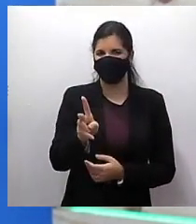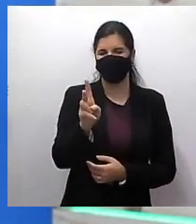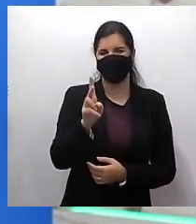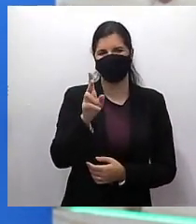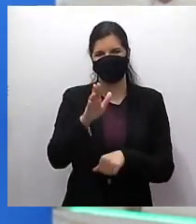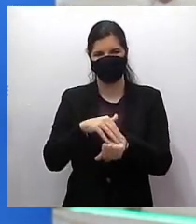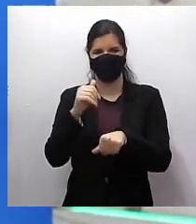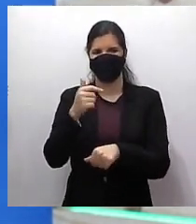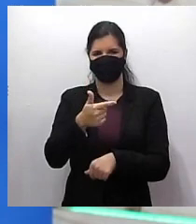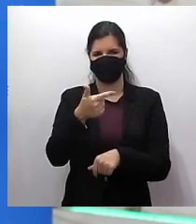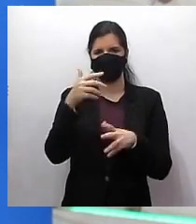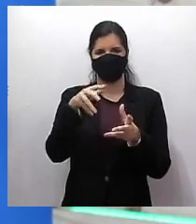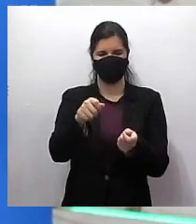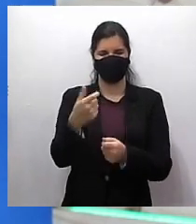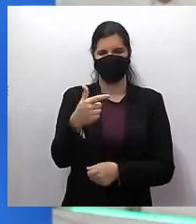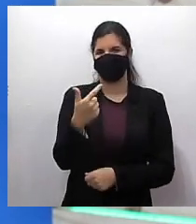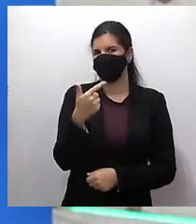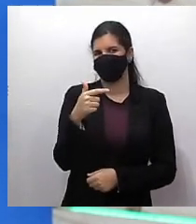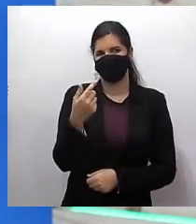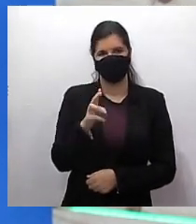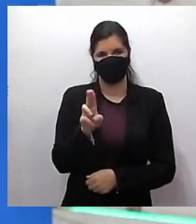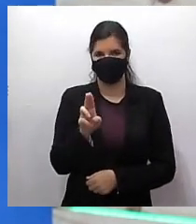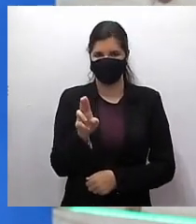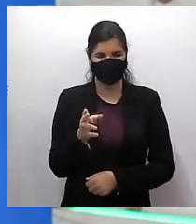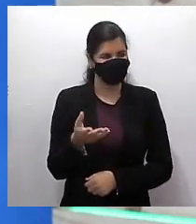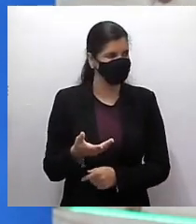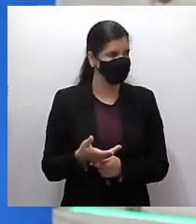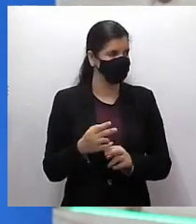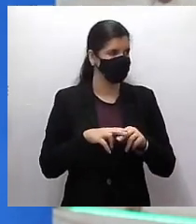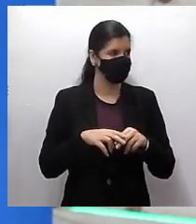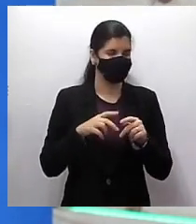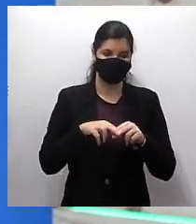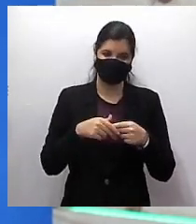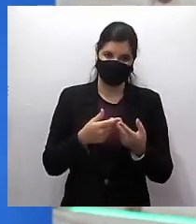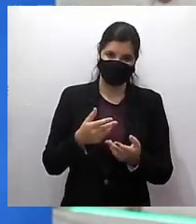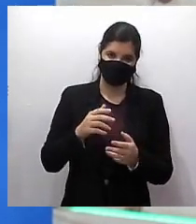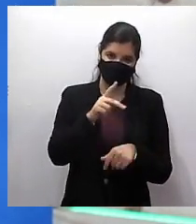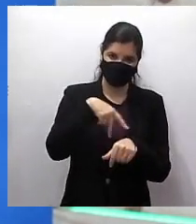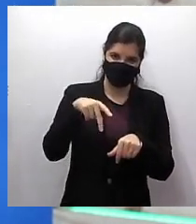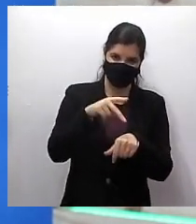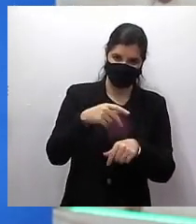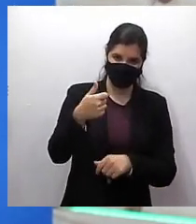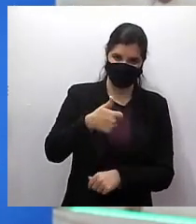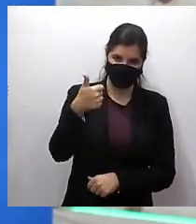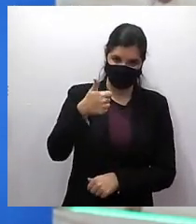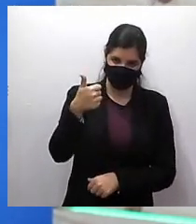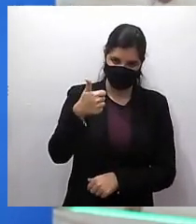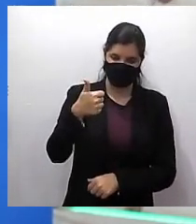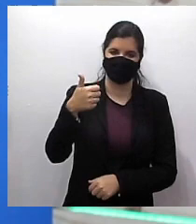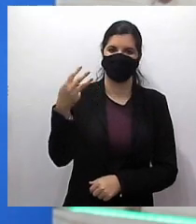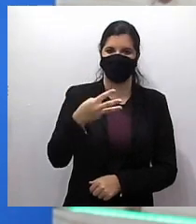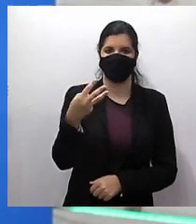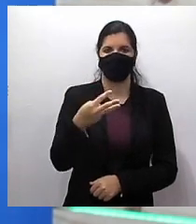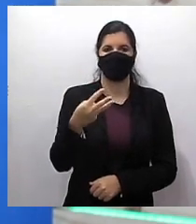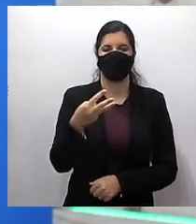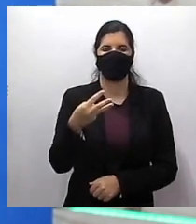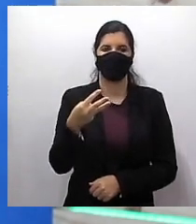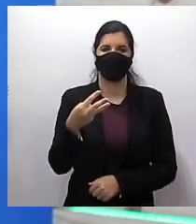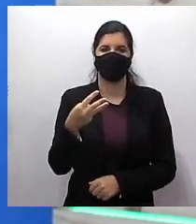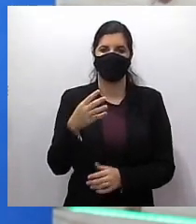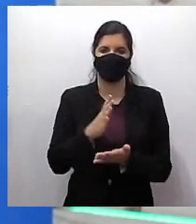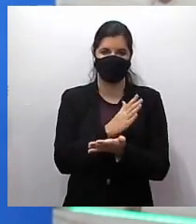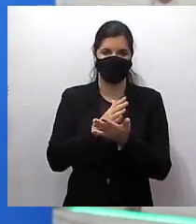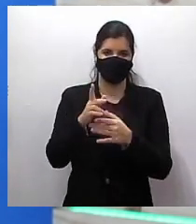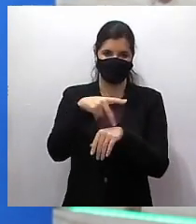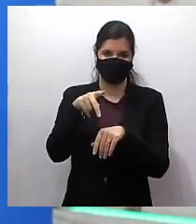de segundo mundo, porque não existe mais essa nomenclatura. E aí ficou país de primeiro ou de terceiro. Só que alguns países ficaram sem